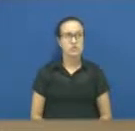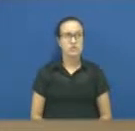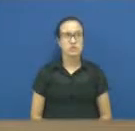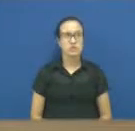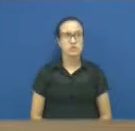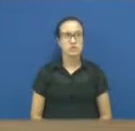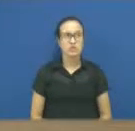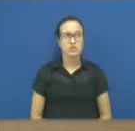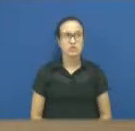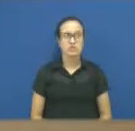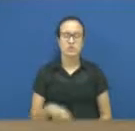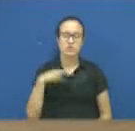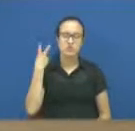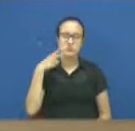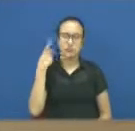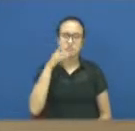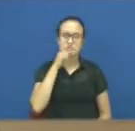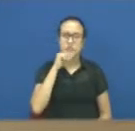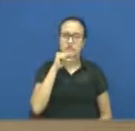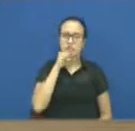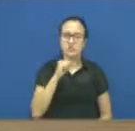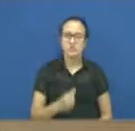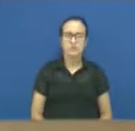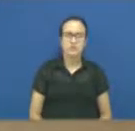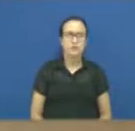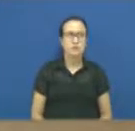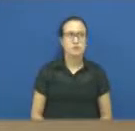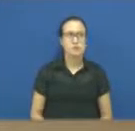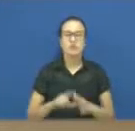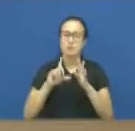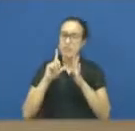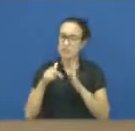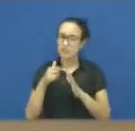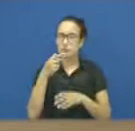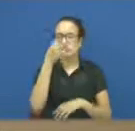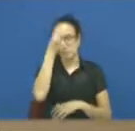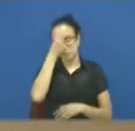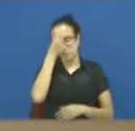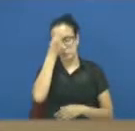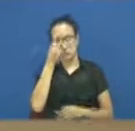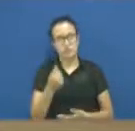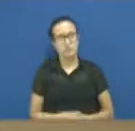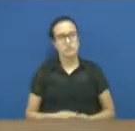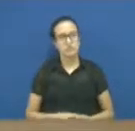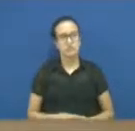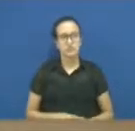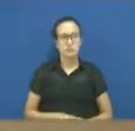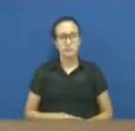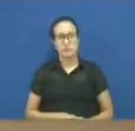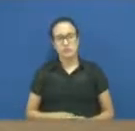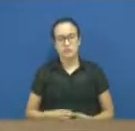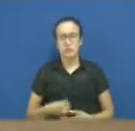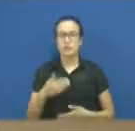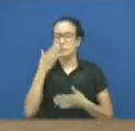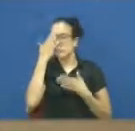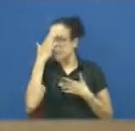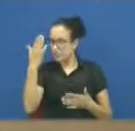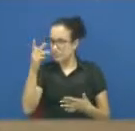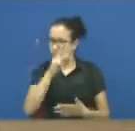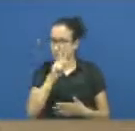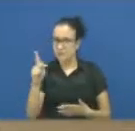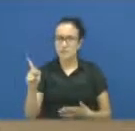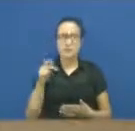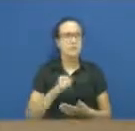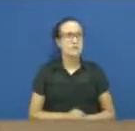a matéria? Com a palavra, o vereador Raul, na sequência, o vereador Jorge. Muito obrigado, senhor presidente.